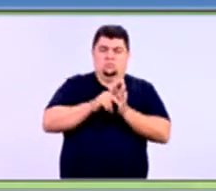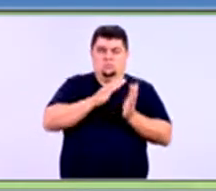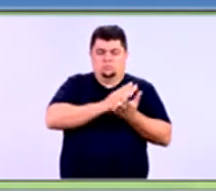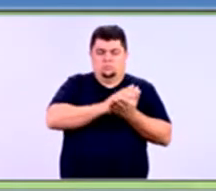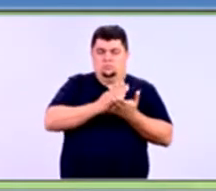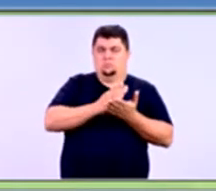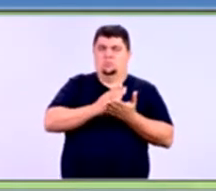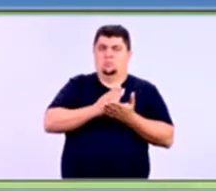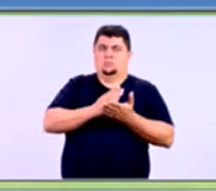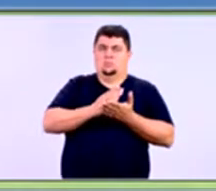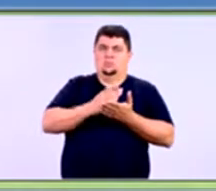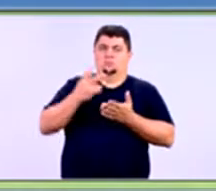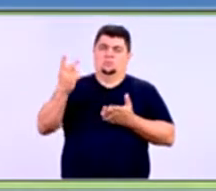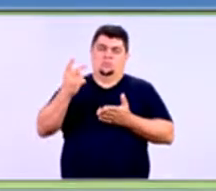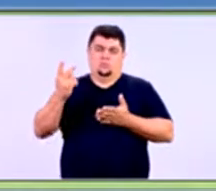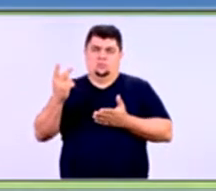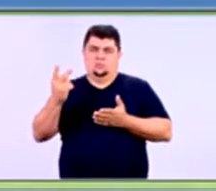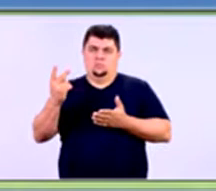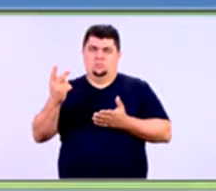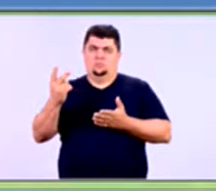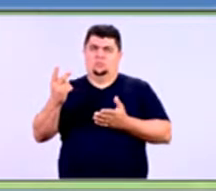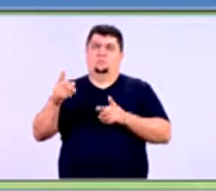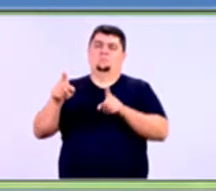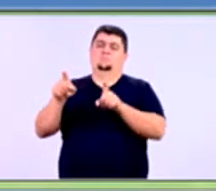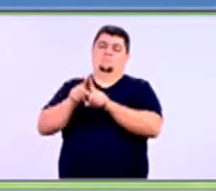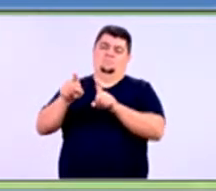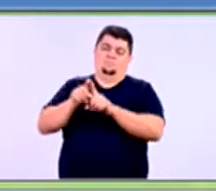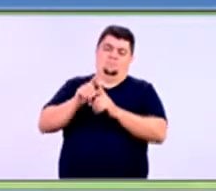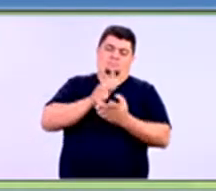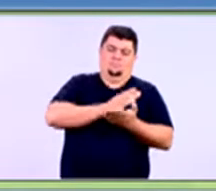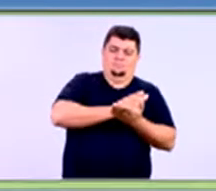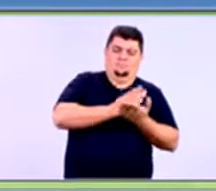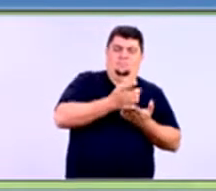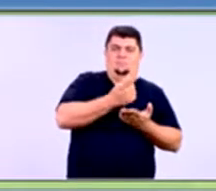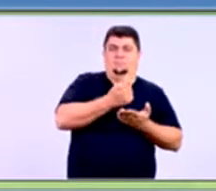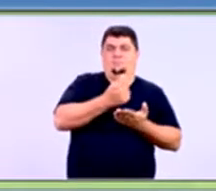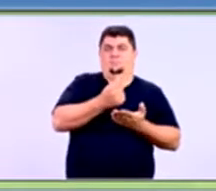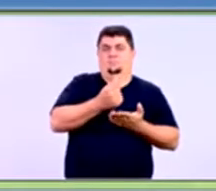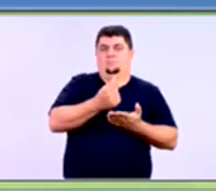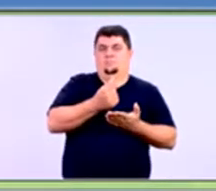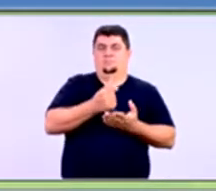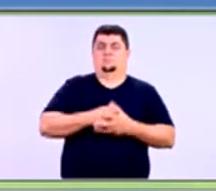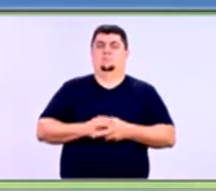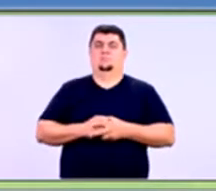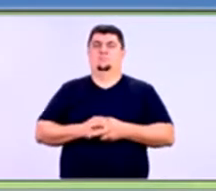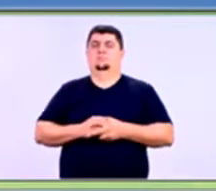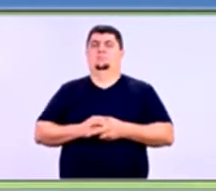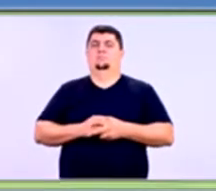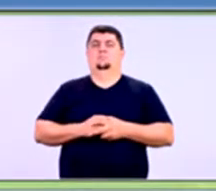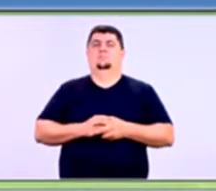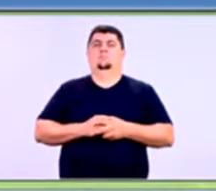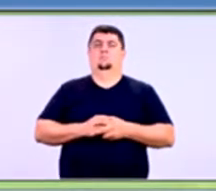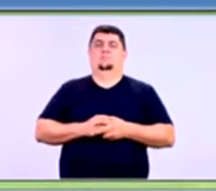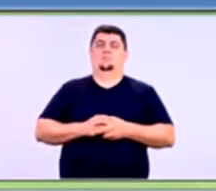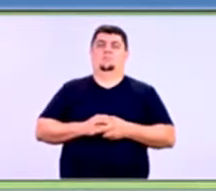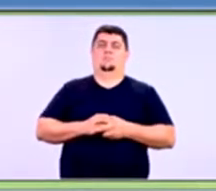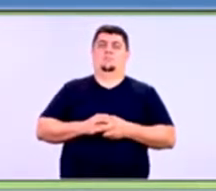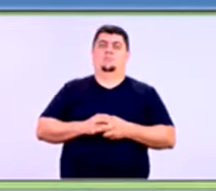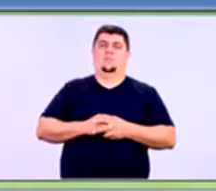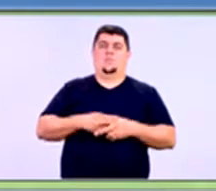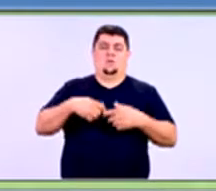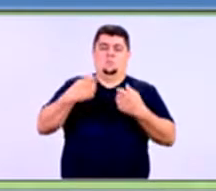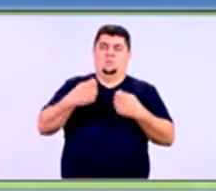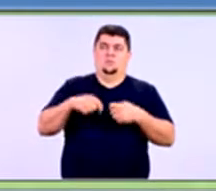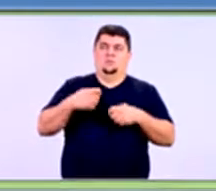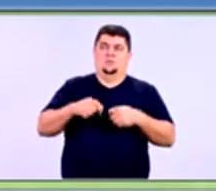inicial. Os juros do segundo período também será calculado em cima do valor inicial. Então, não